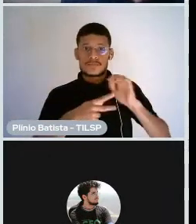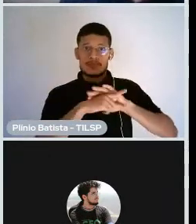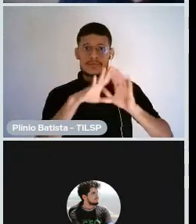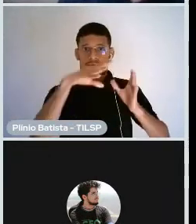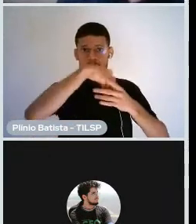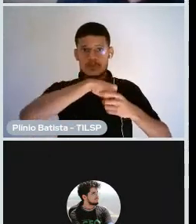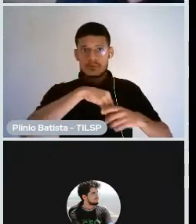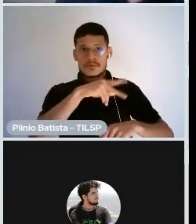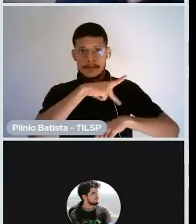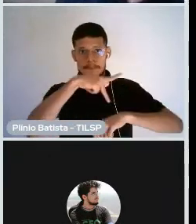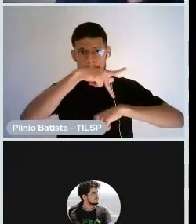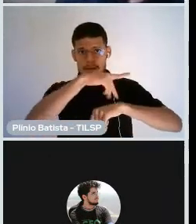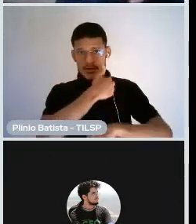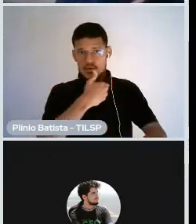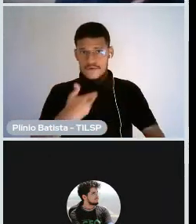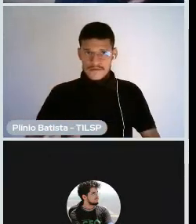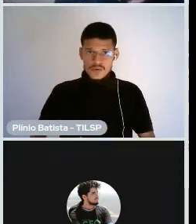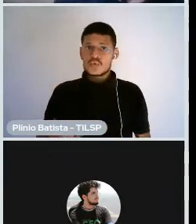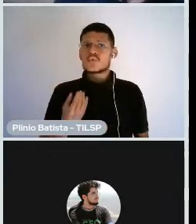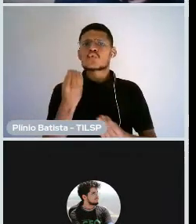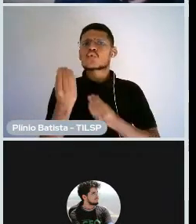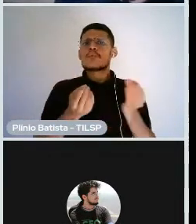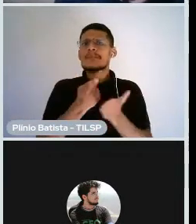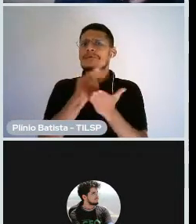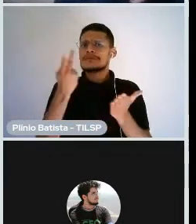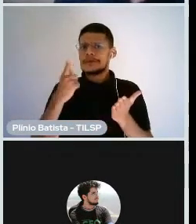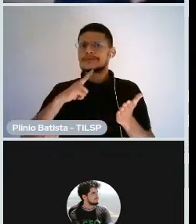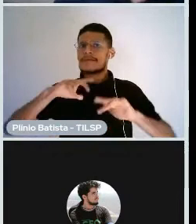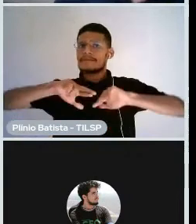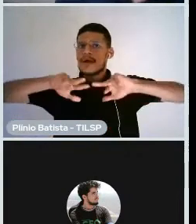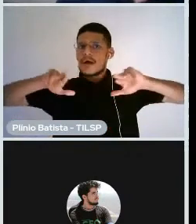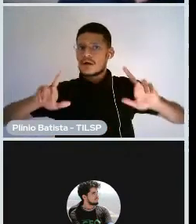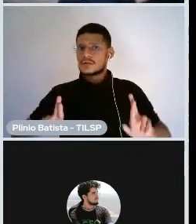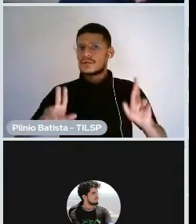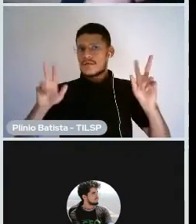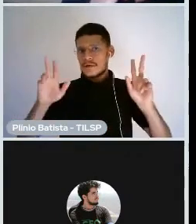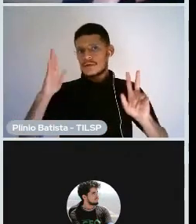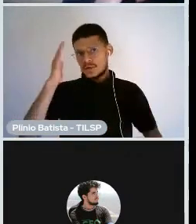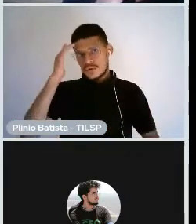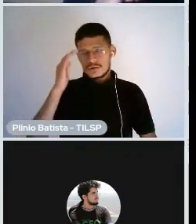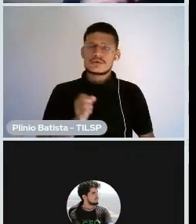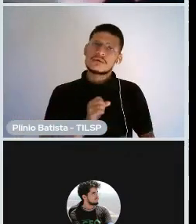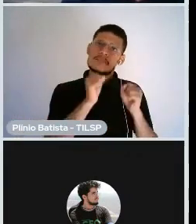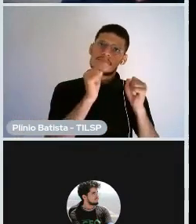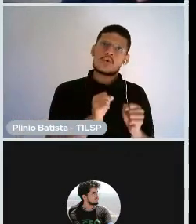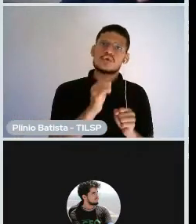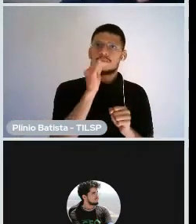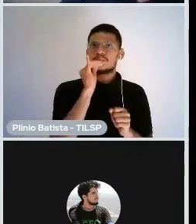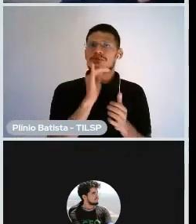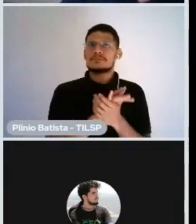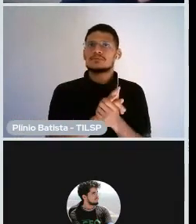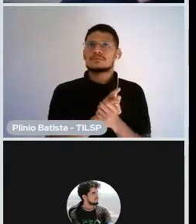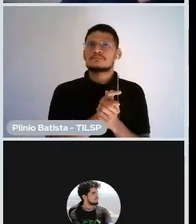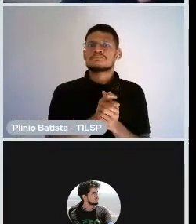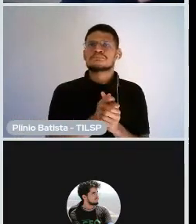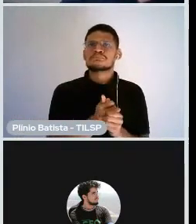Estado, ele pode acontecer de várias formas diferentes, né? Pode acontecer por questão de